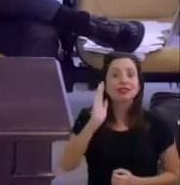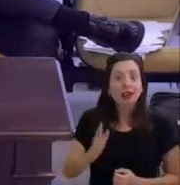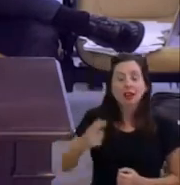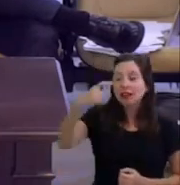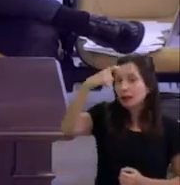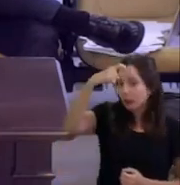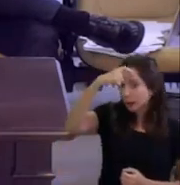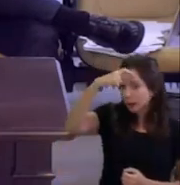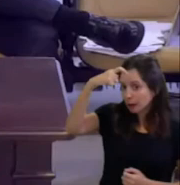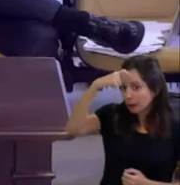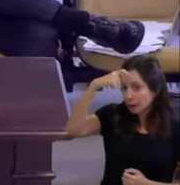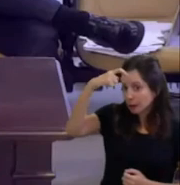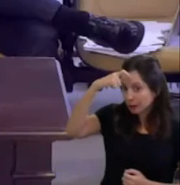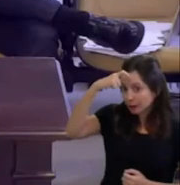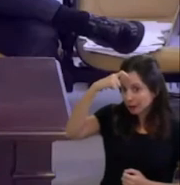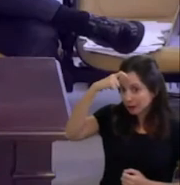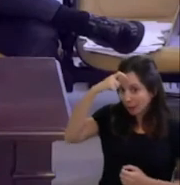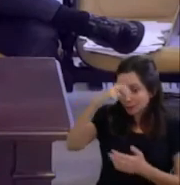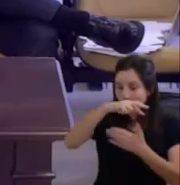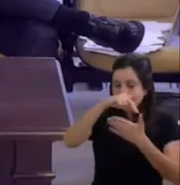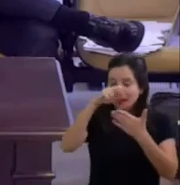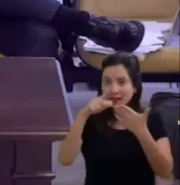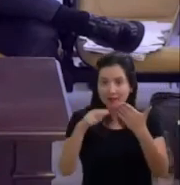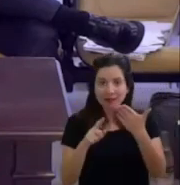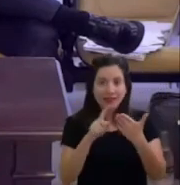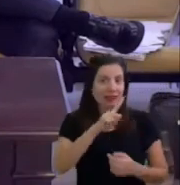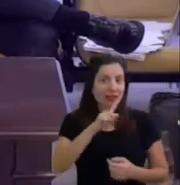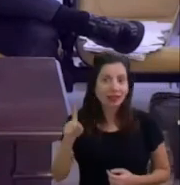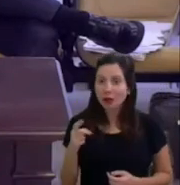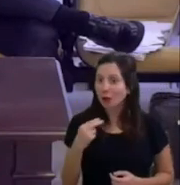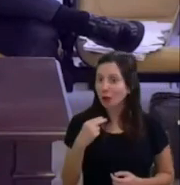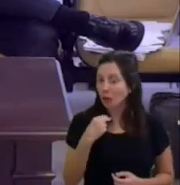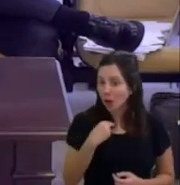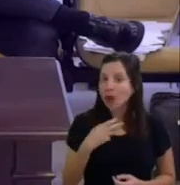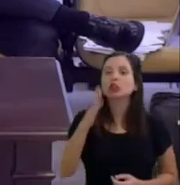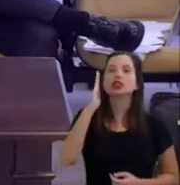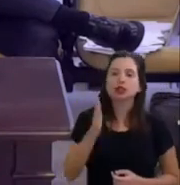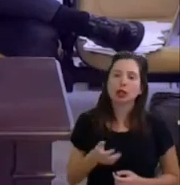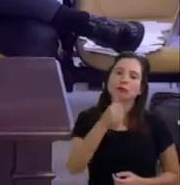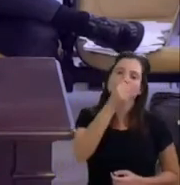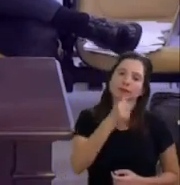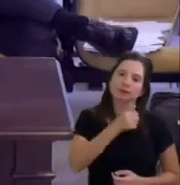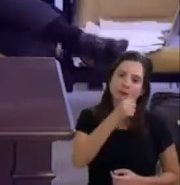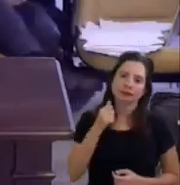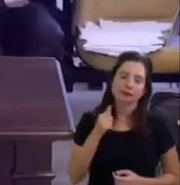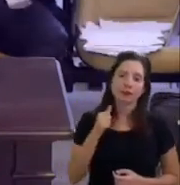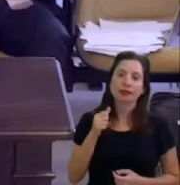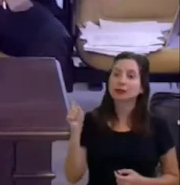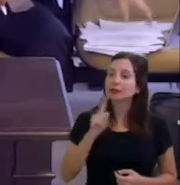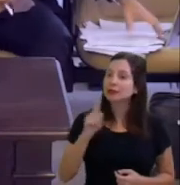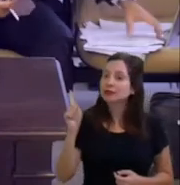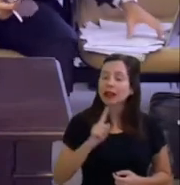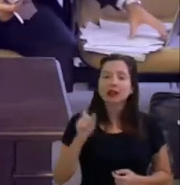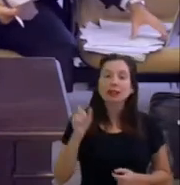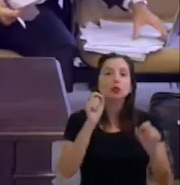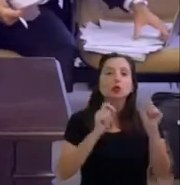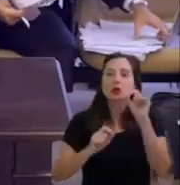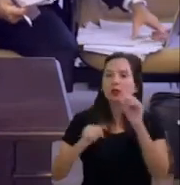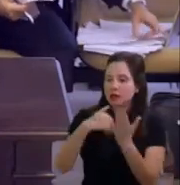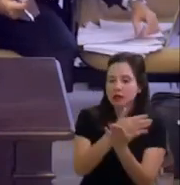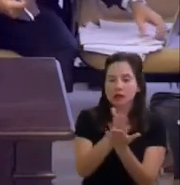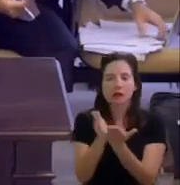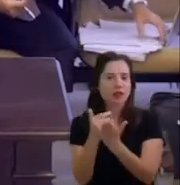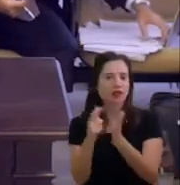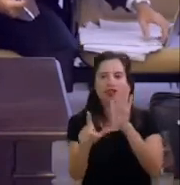benefício que é indevido é suficiente para atrair a penalização. Não se trata de fraude à lei dependente